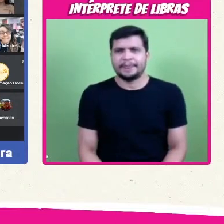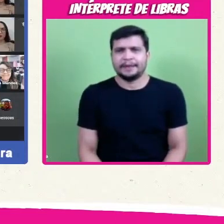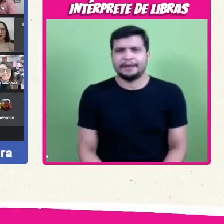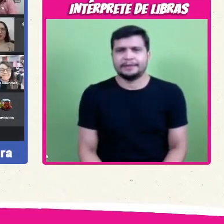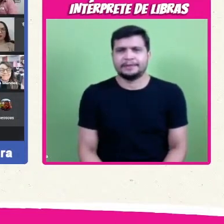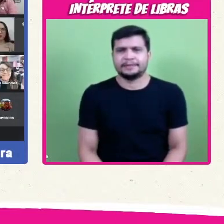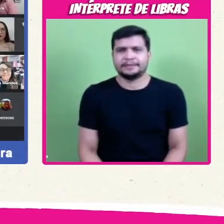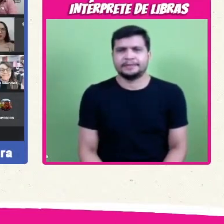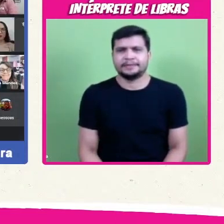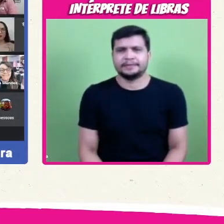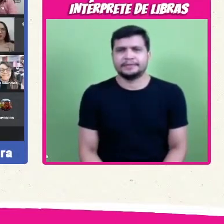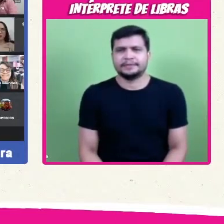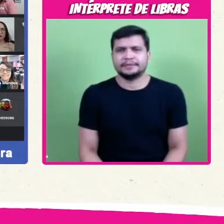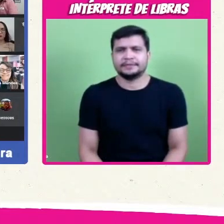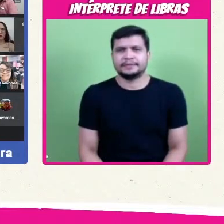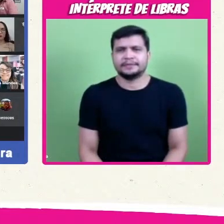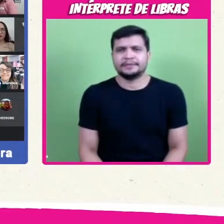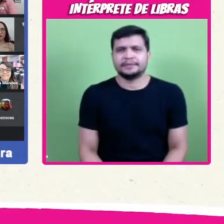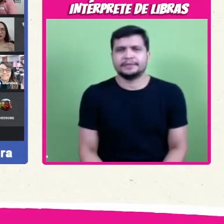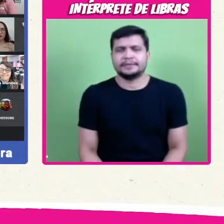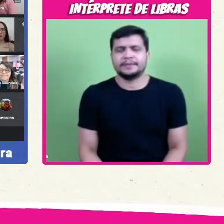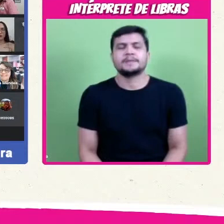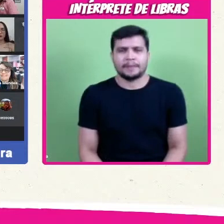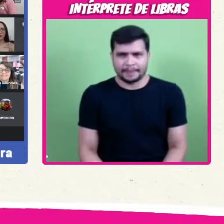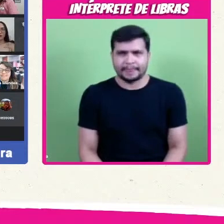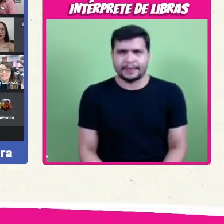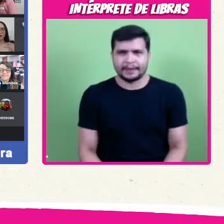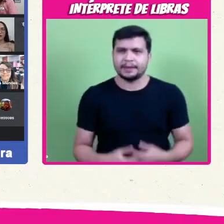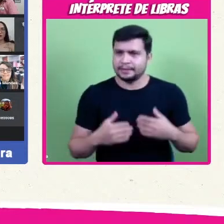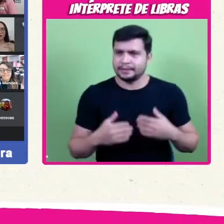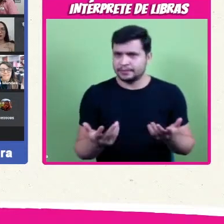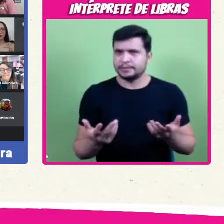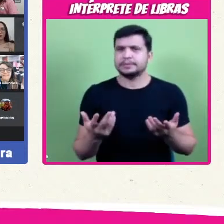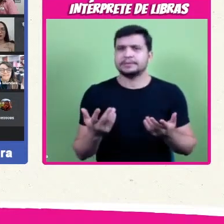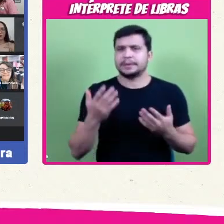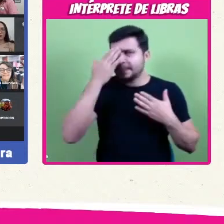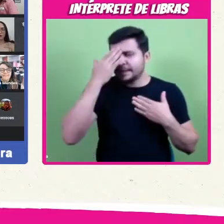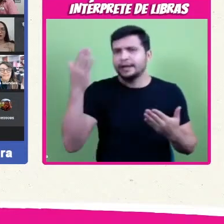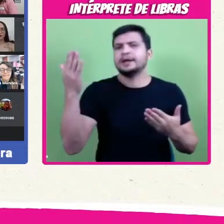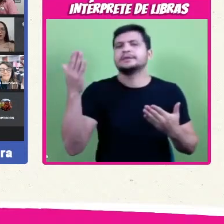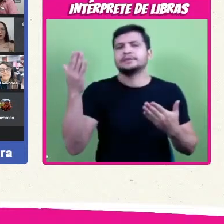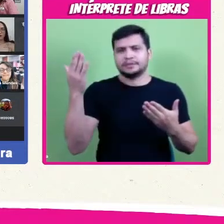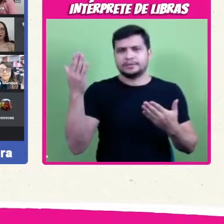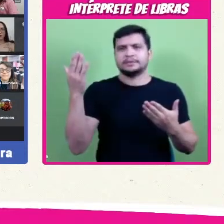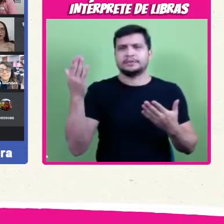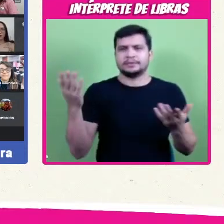Oi, pessoal, muito obrigado, viu? Agora eu vou falar. Esse é o